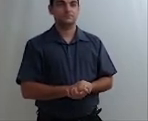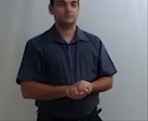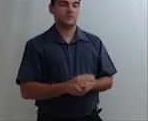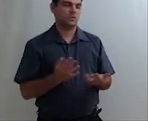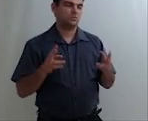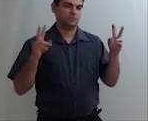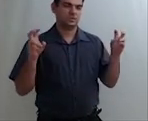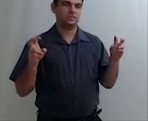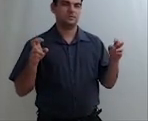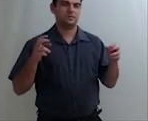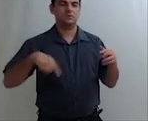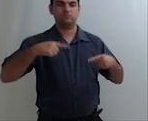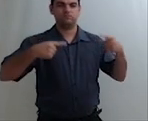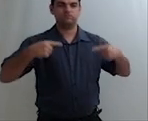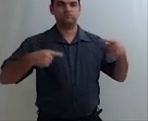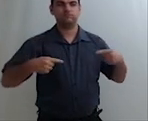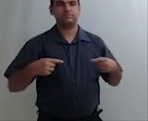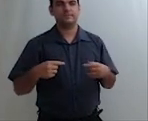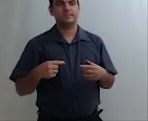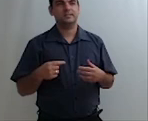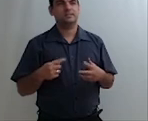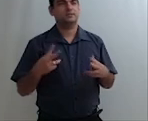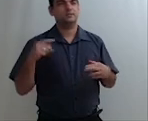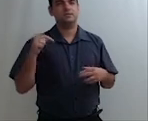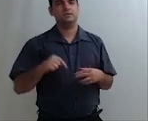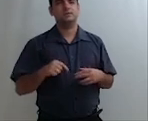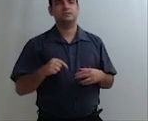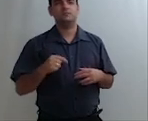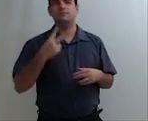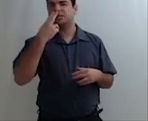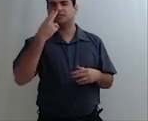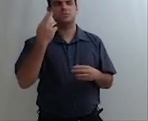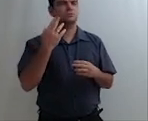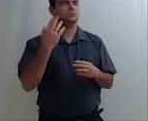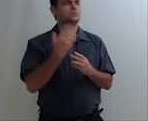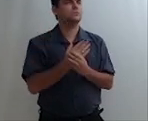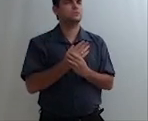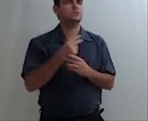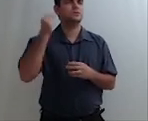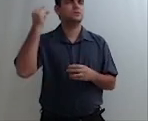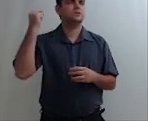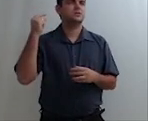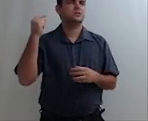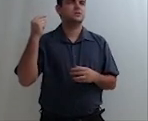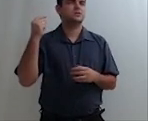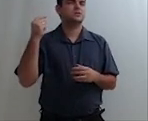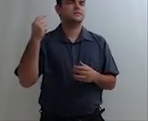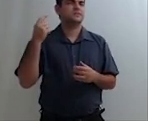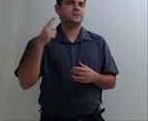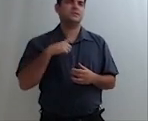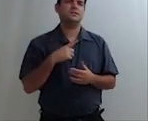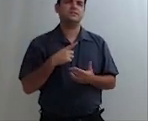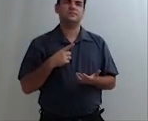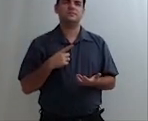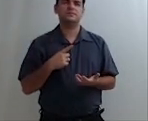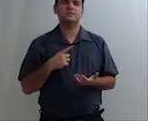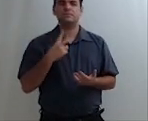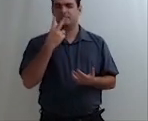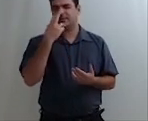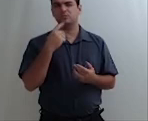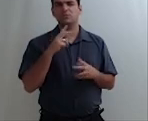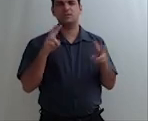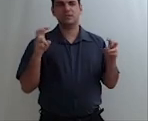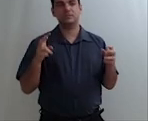tema como até naquela naquele julgamento eu até fiz questão de dizer que que eu apenas